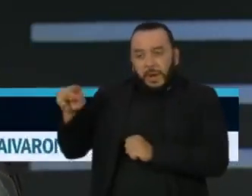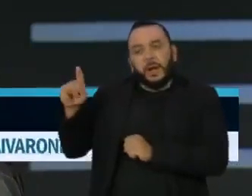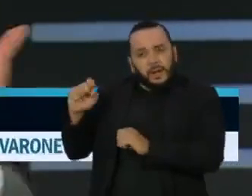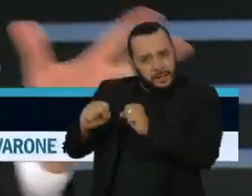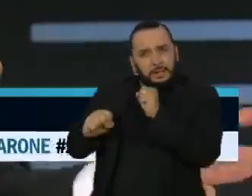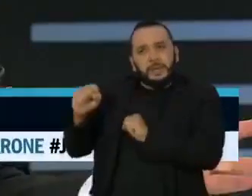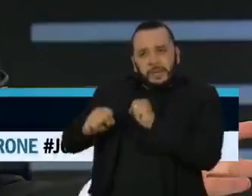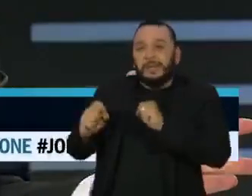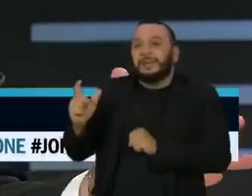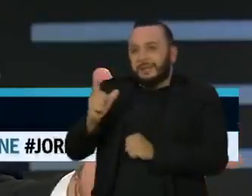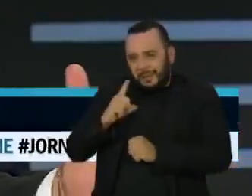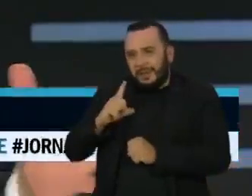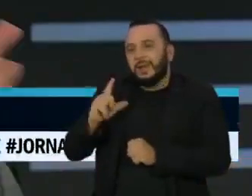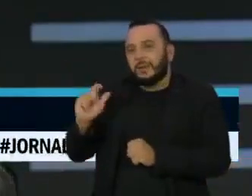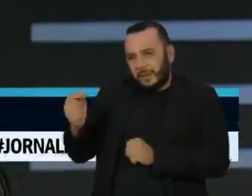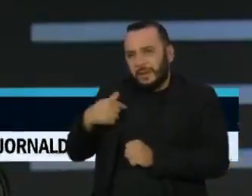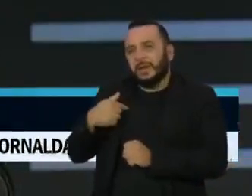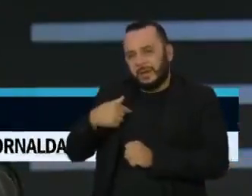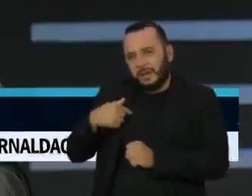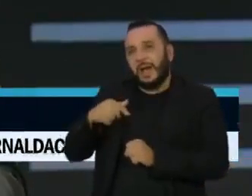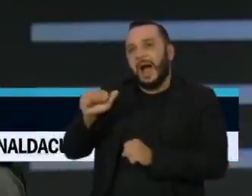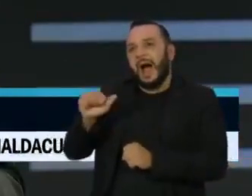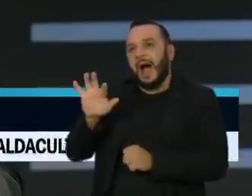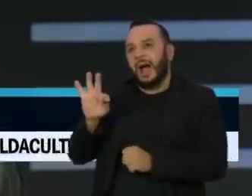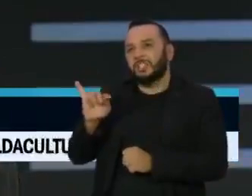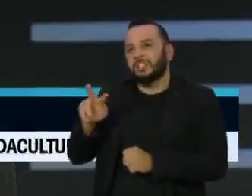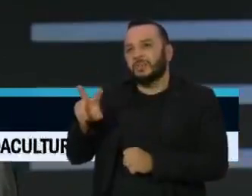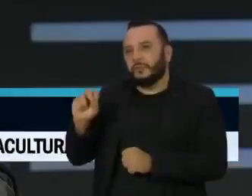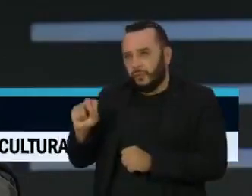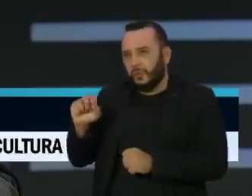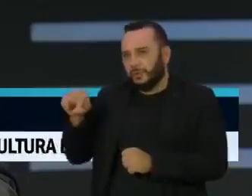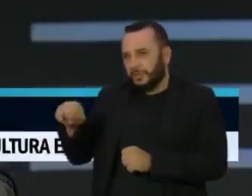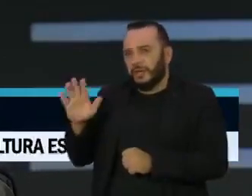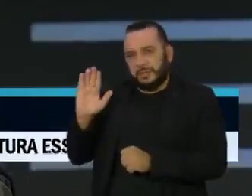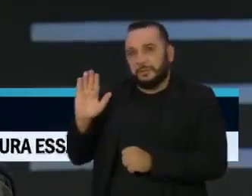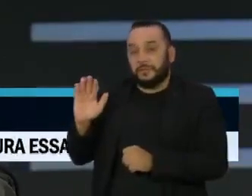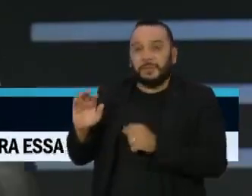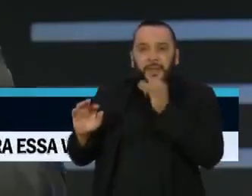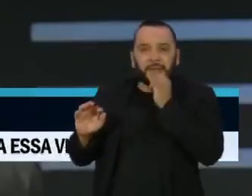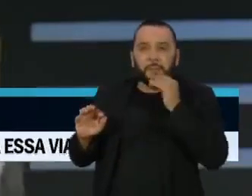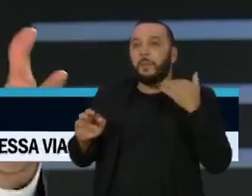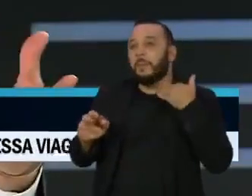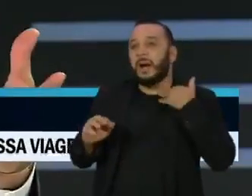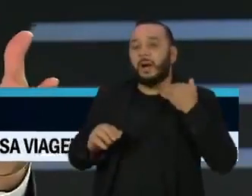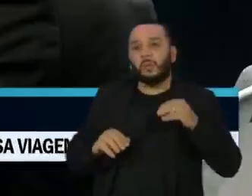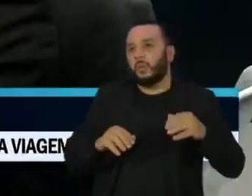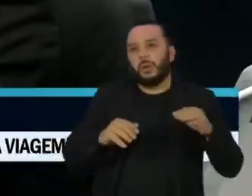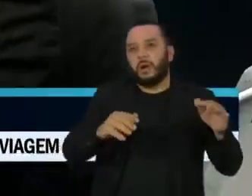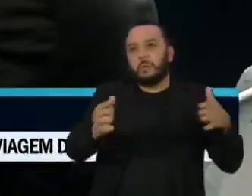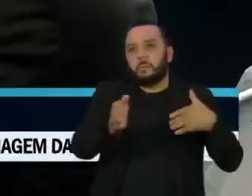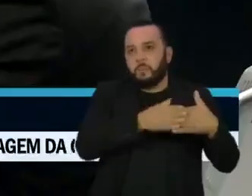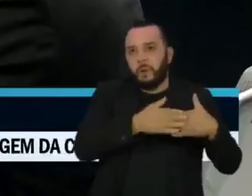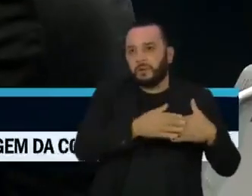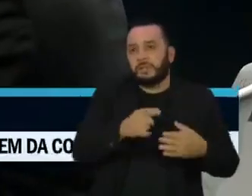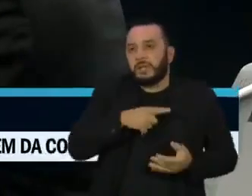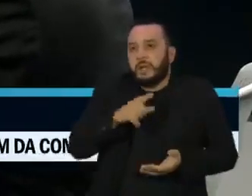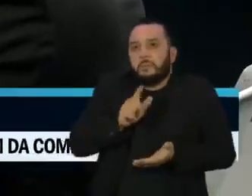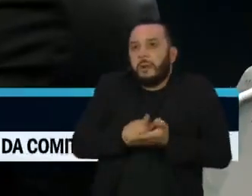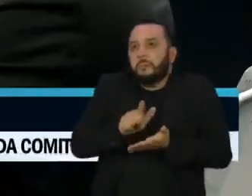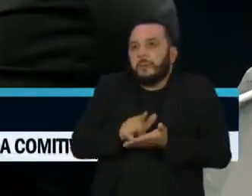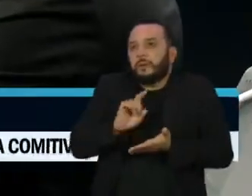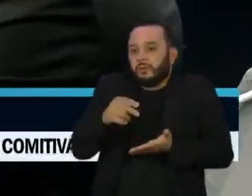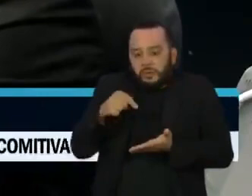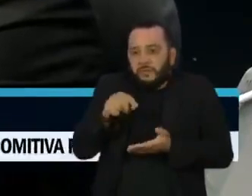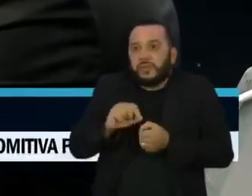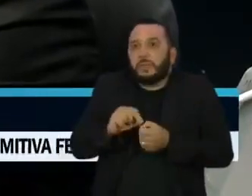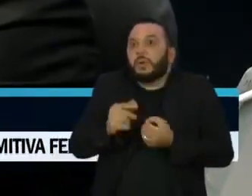falando de uma incorporadora que tem muito ativo é diferente de um banco o banco esconder ele ele quebra você básica tem papel na mão eu não tenho que